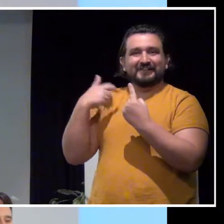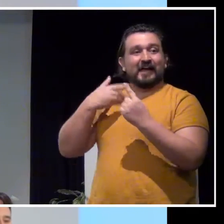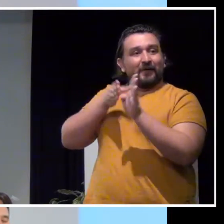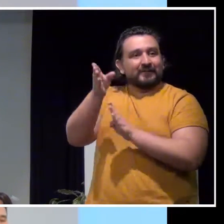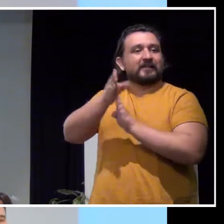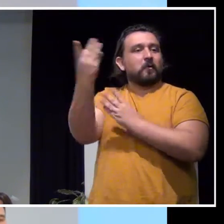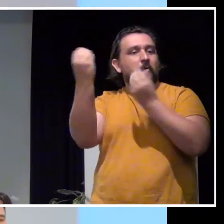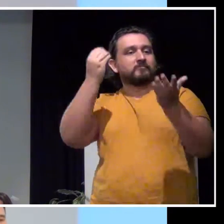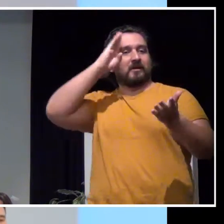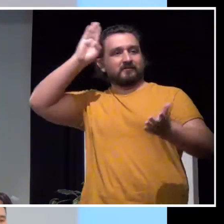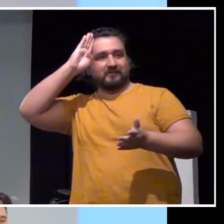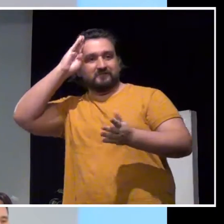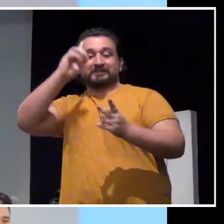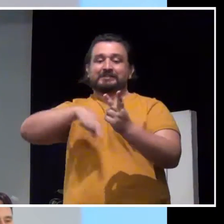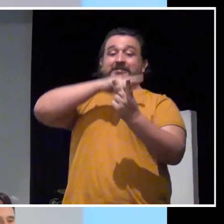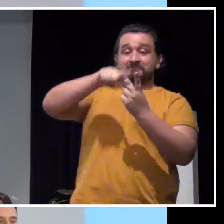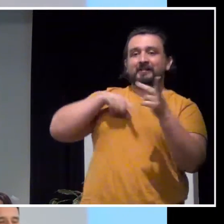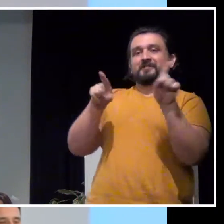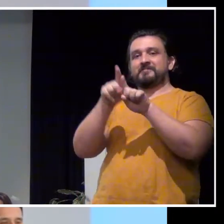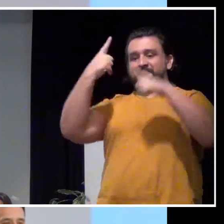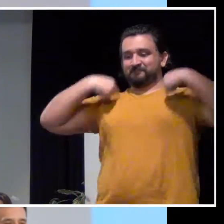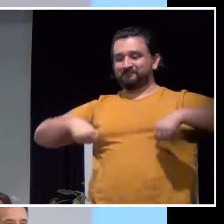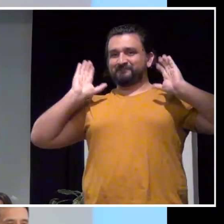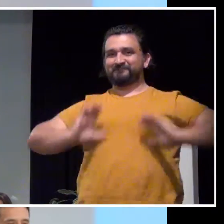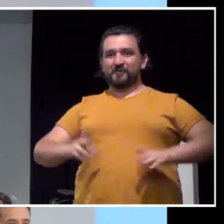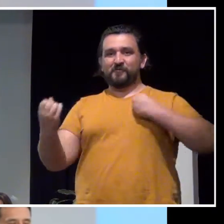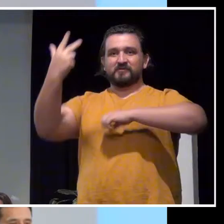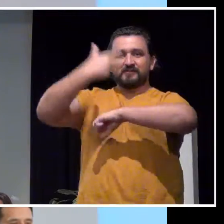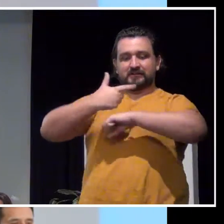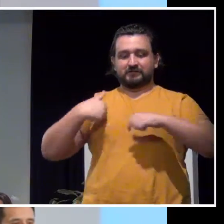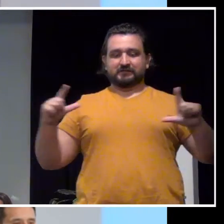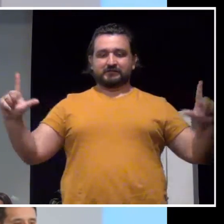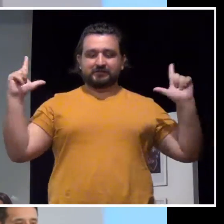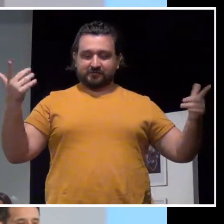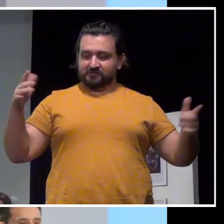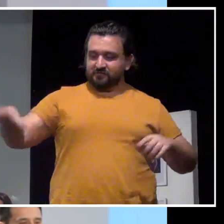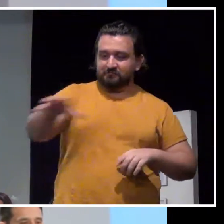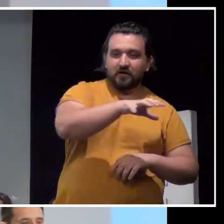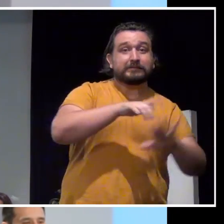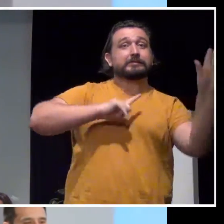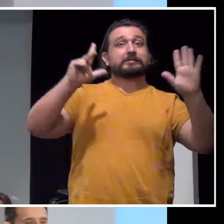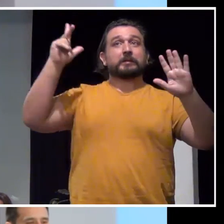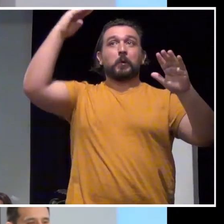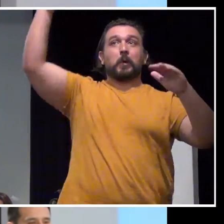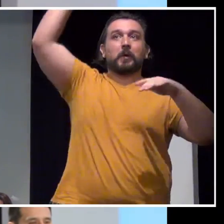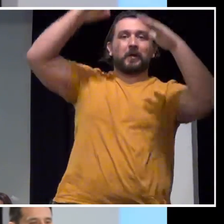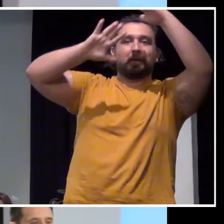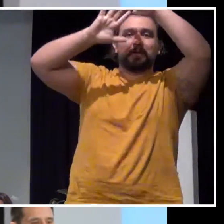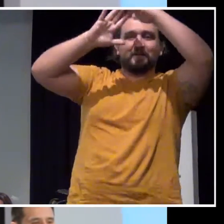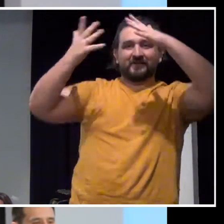academicamente, orientar diante das câmeras, posicionamento, espacialização, aí vem a língua de